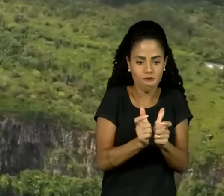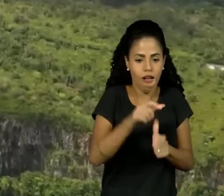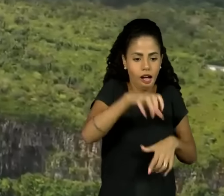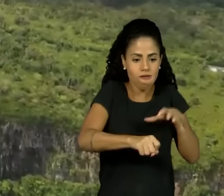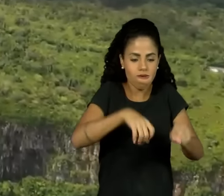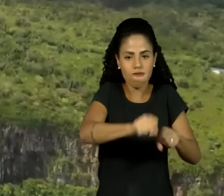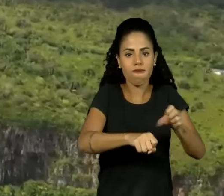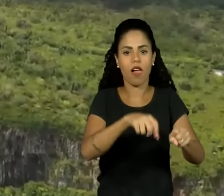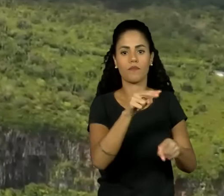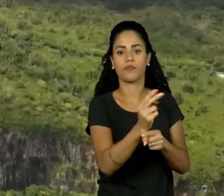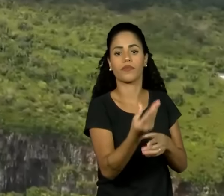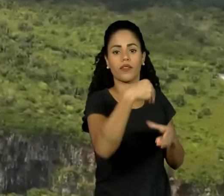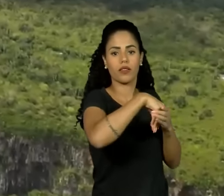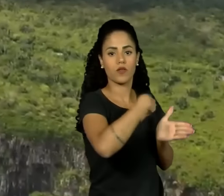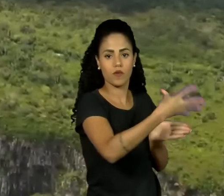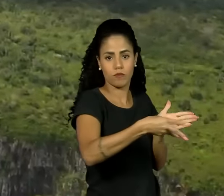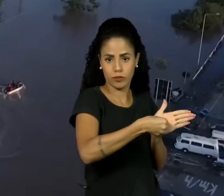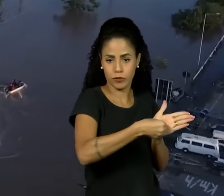protegida da Amazônia Legal.